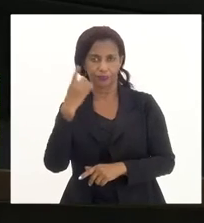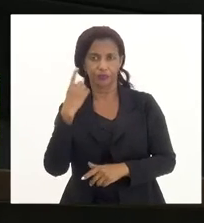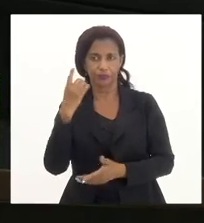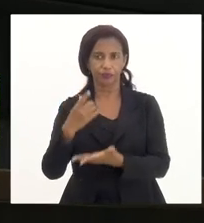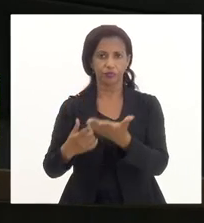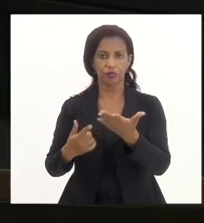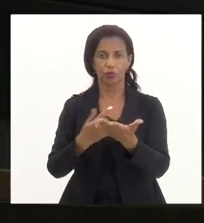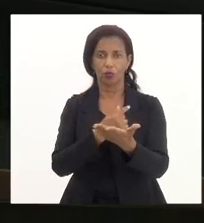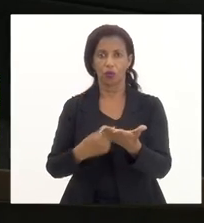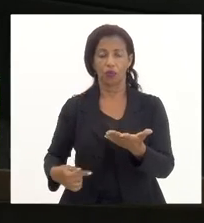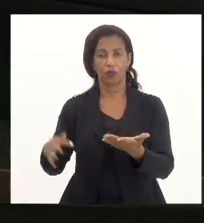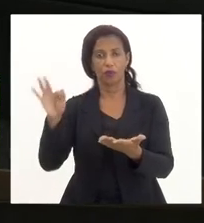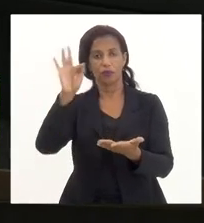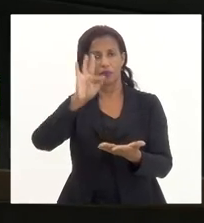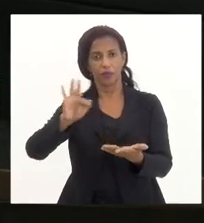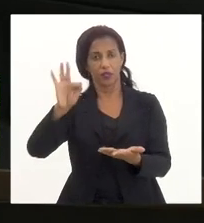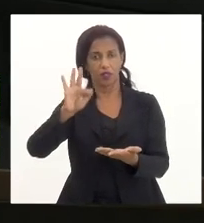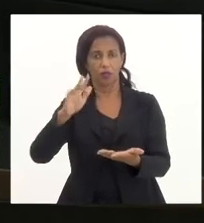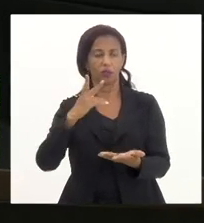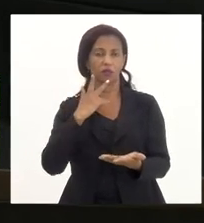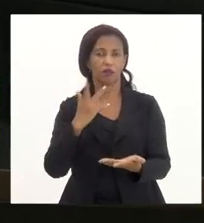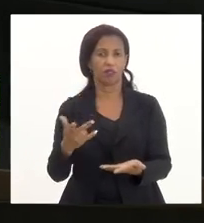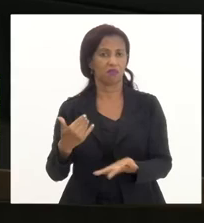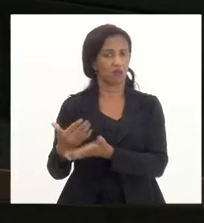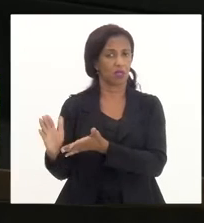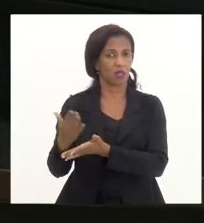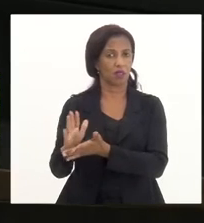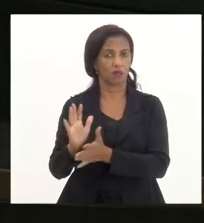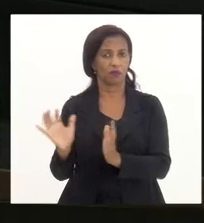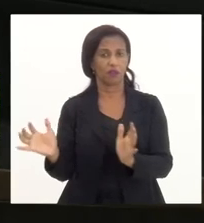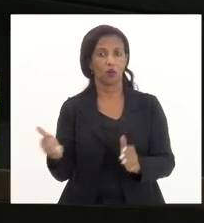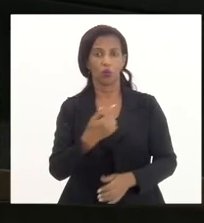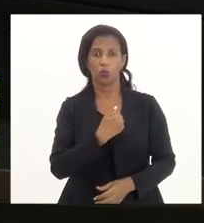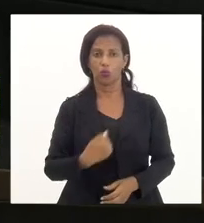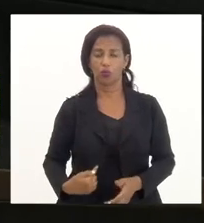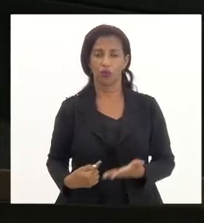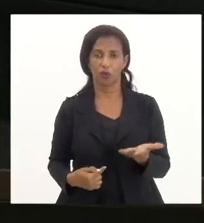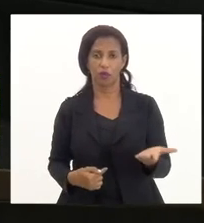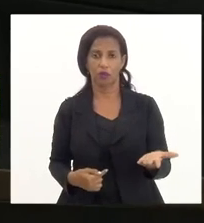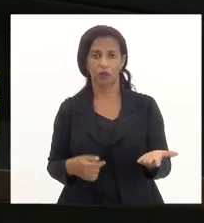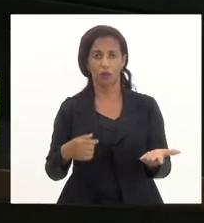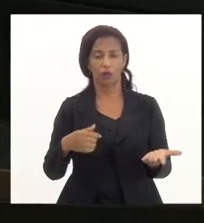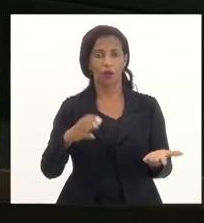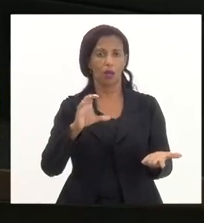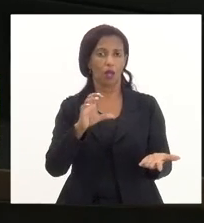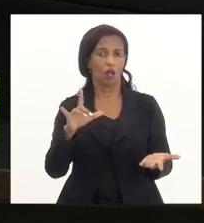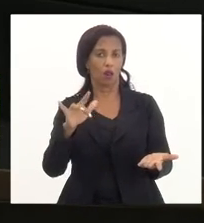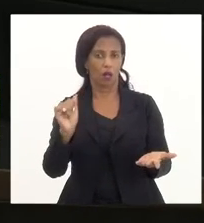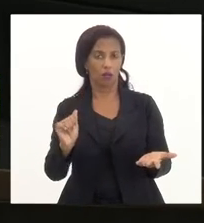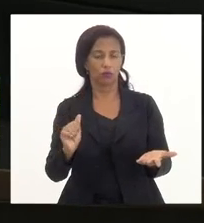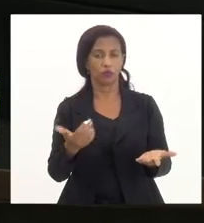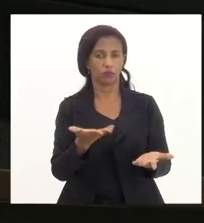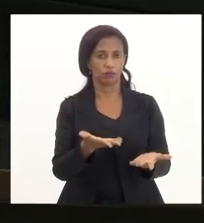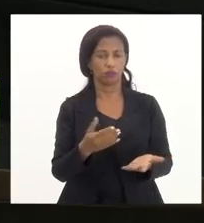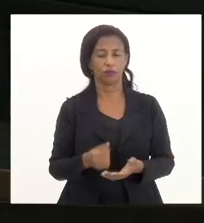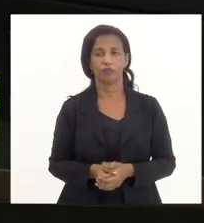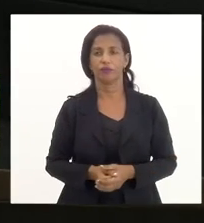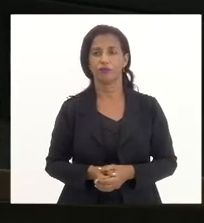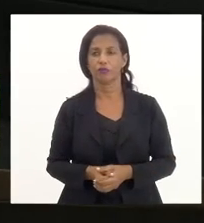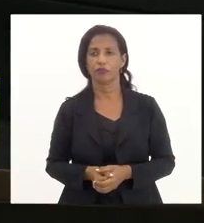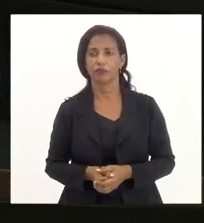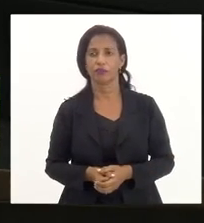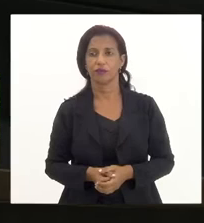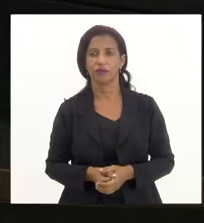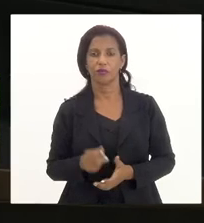do Governo Federal tem um dito isso não tem nada a ver com o governo Cláudio Castro essa